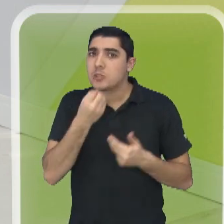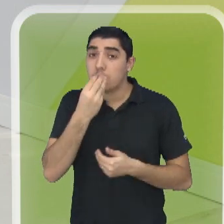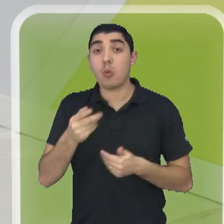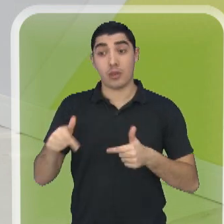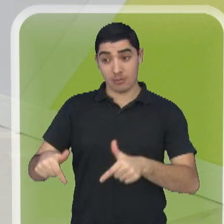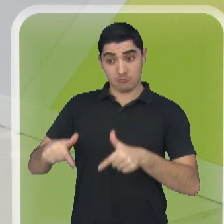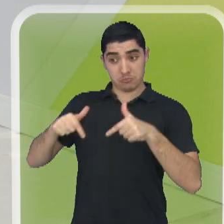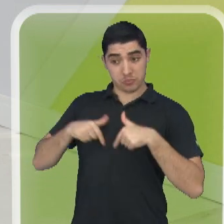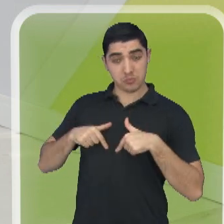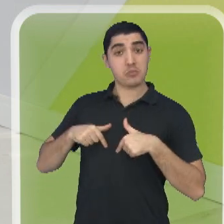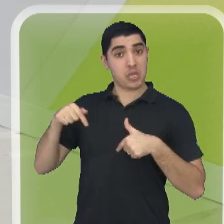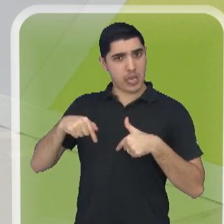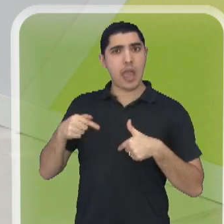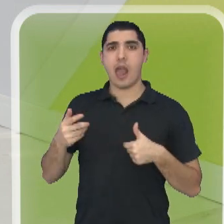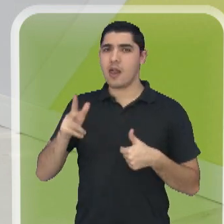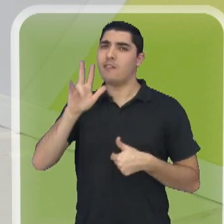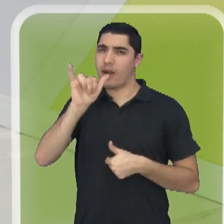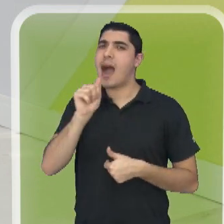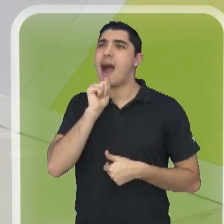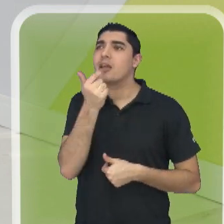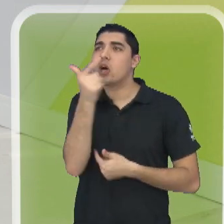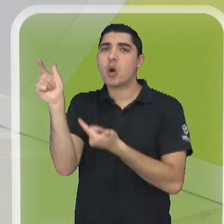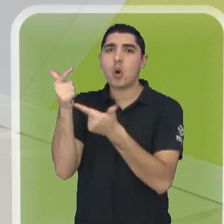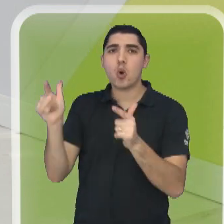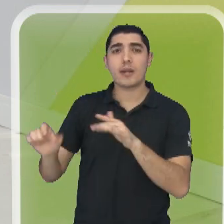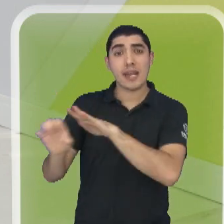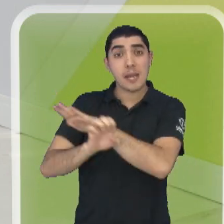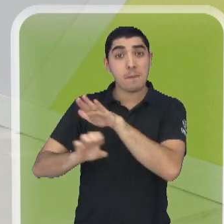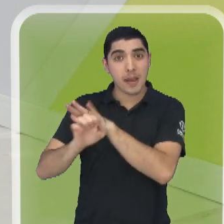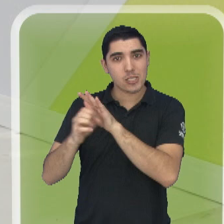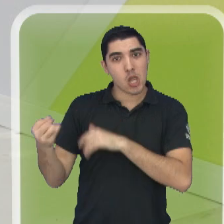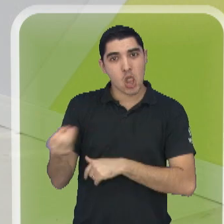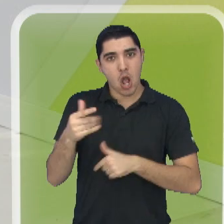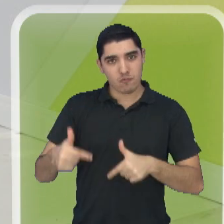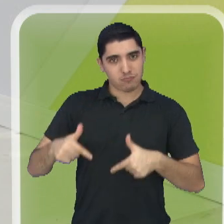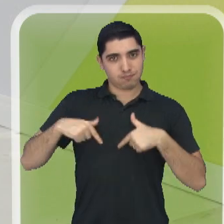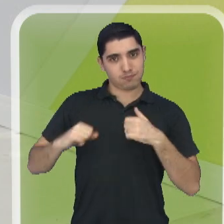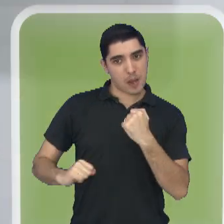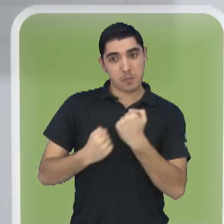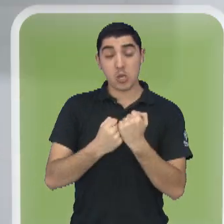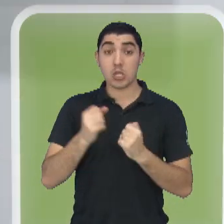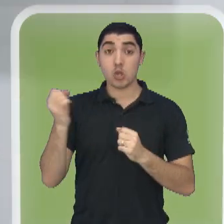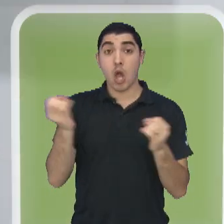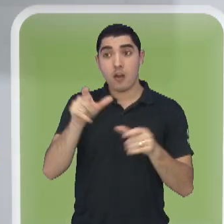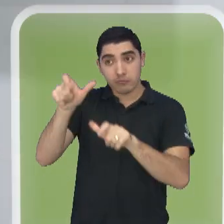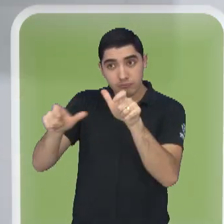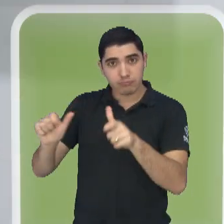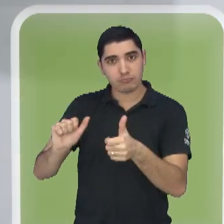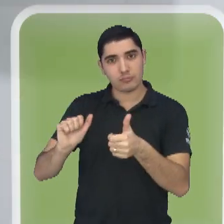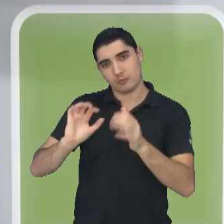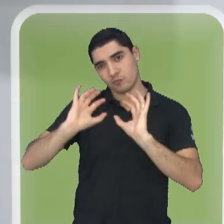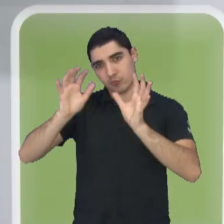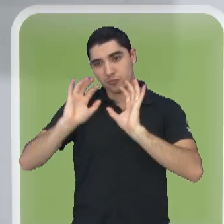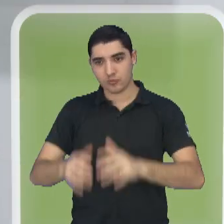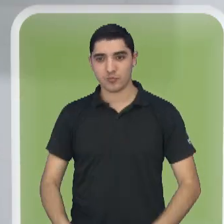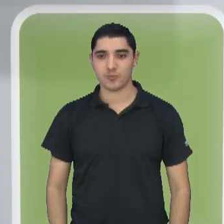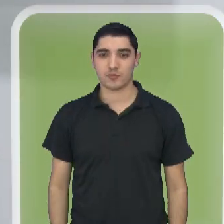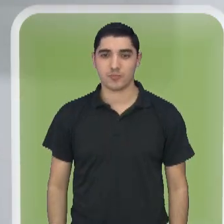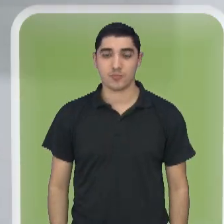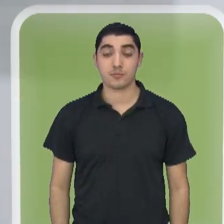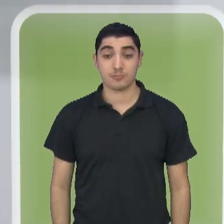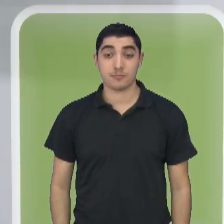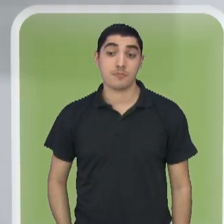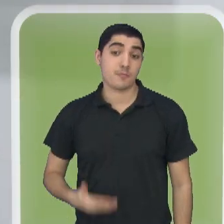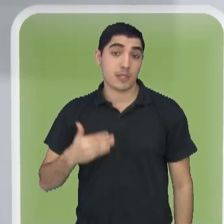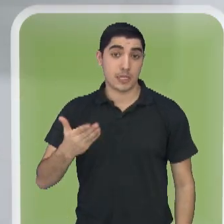chegar mais empresas aí, deve chegar bons jogadores também para a sequência da competição. É, com a... Das competições, perdão. Com a temporada